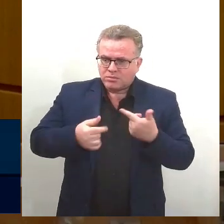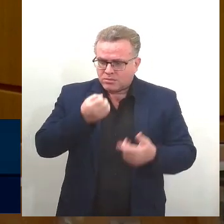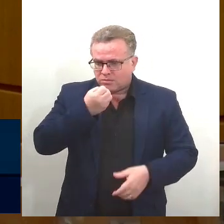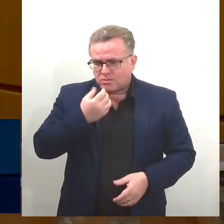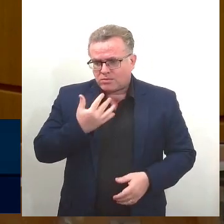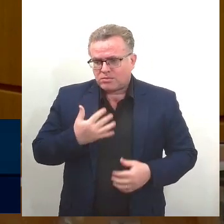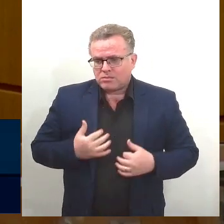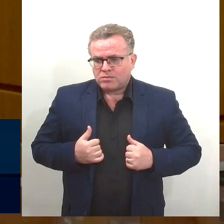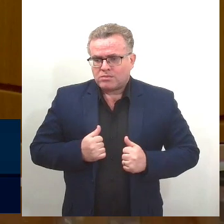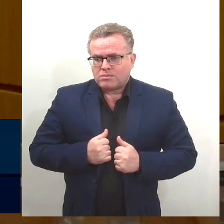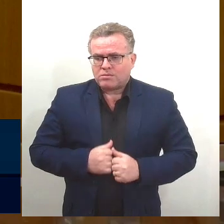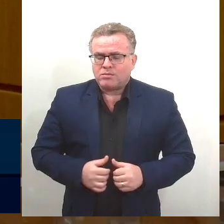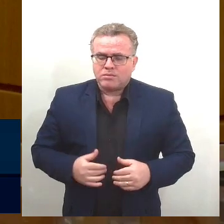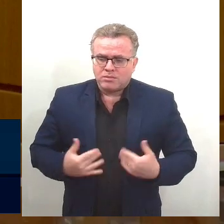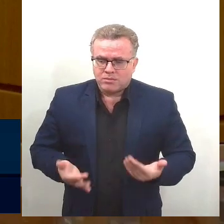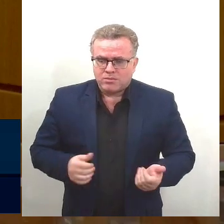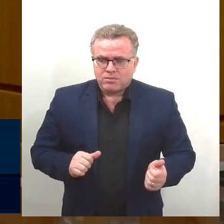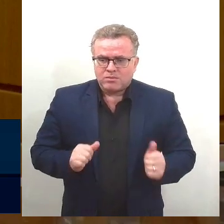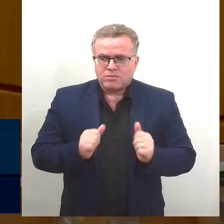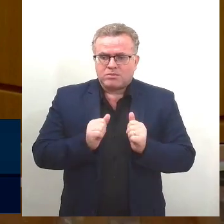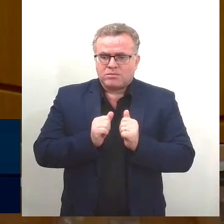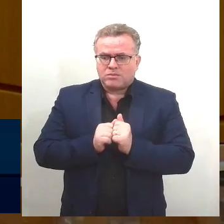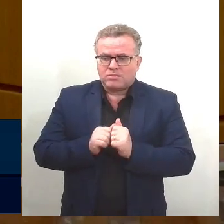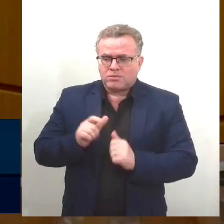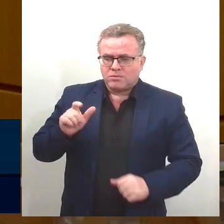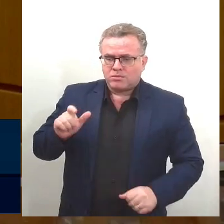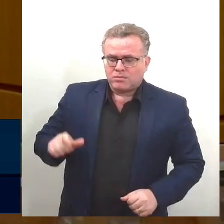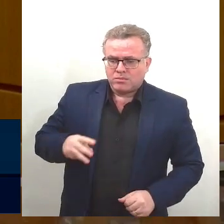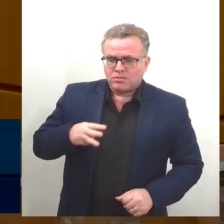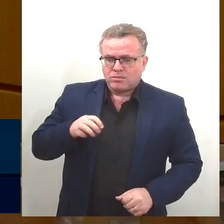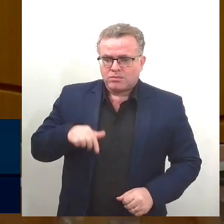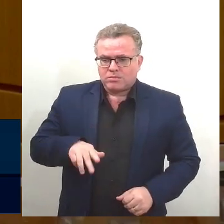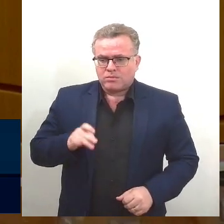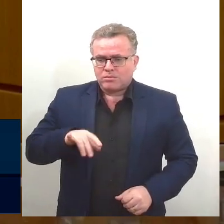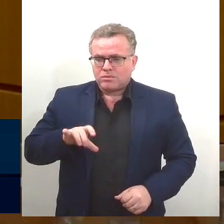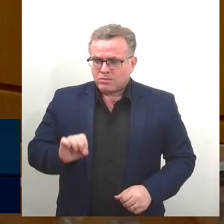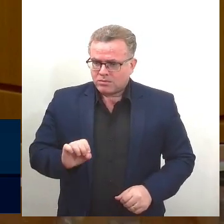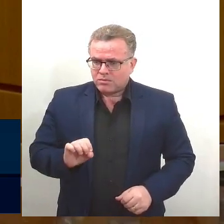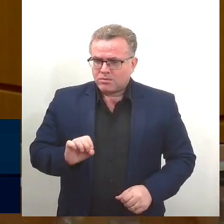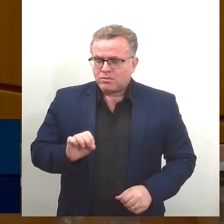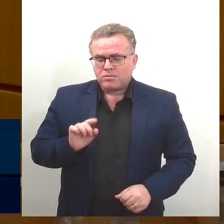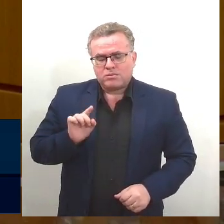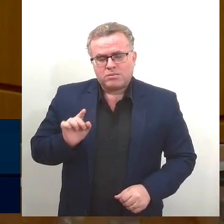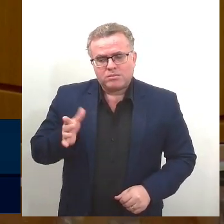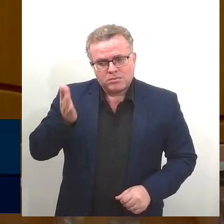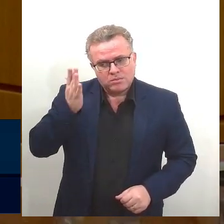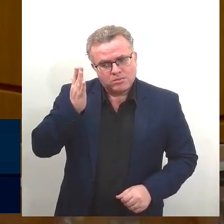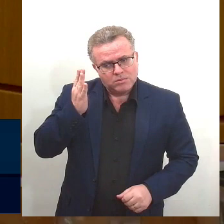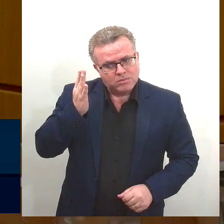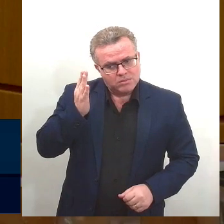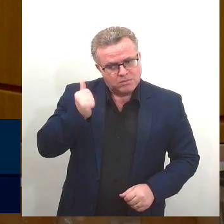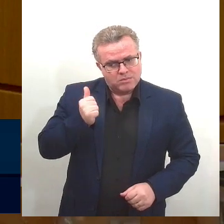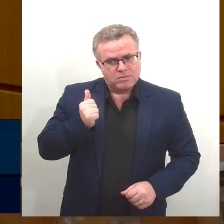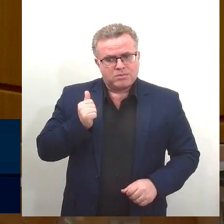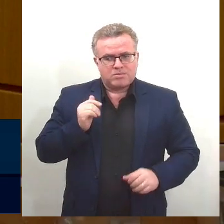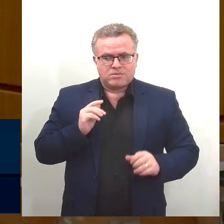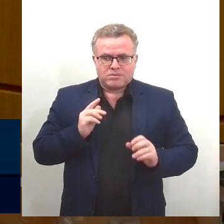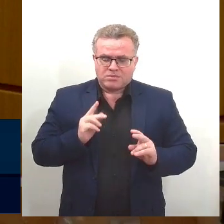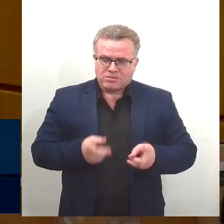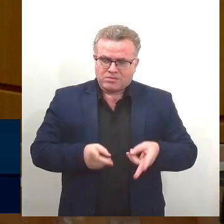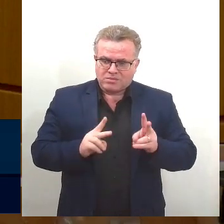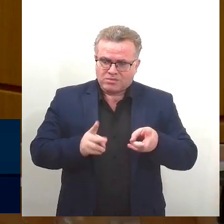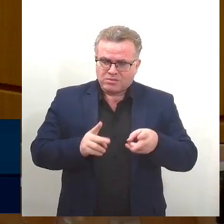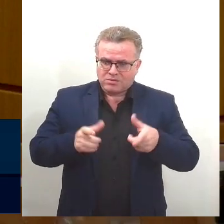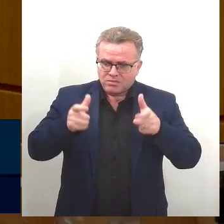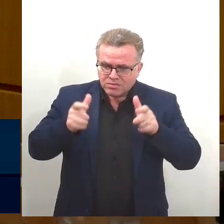Marquinho. Ele sabe que a gente tem algumas atividades sociais, o Instituto BRG, ele dá